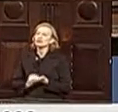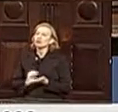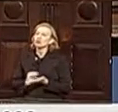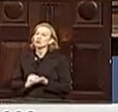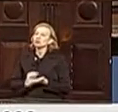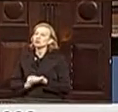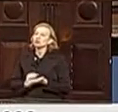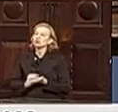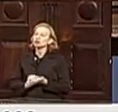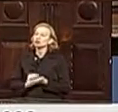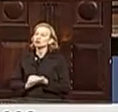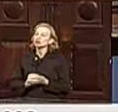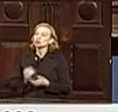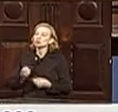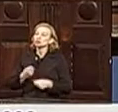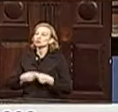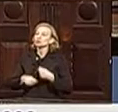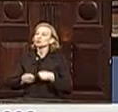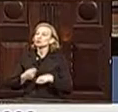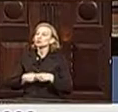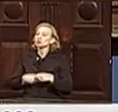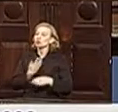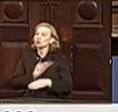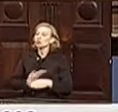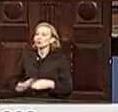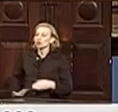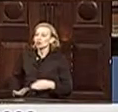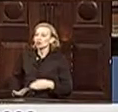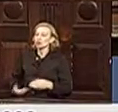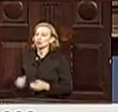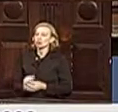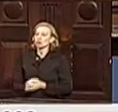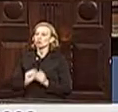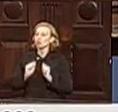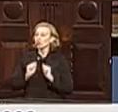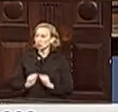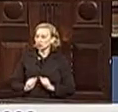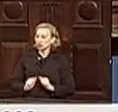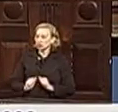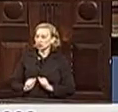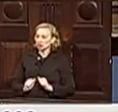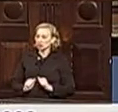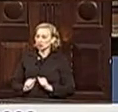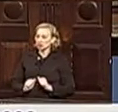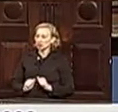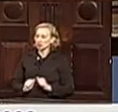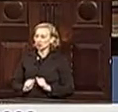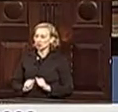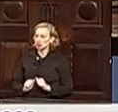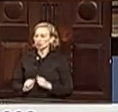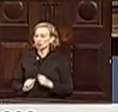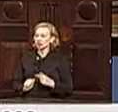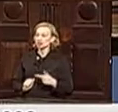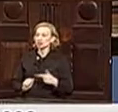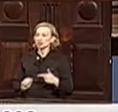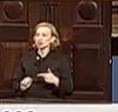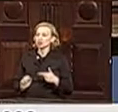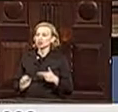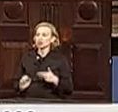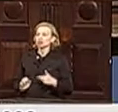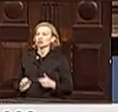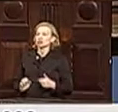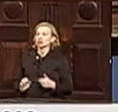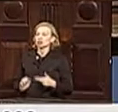de Janeiro, onde claramente o Poder Executivo abre mão de suas prerrogativas